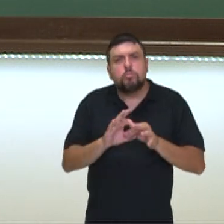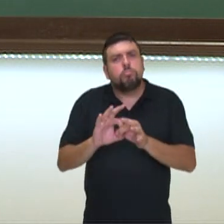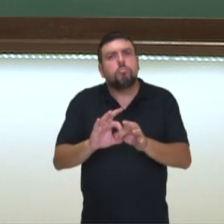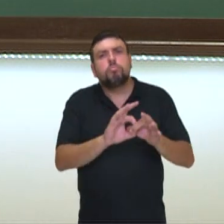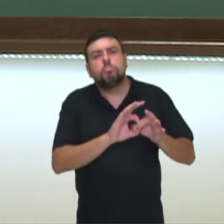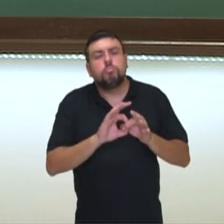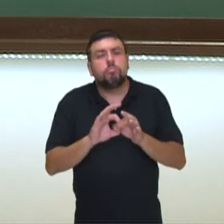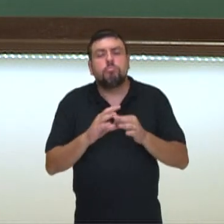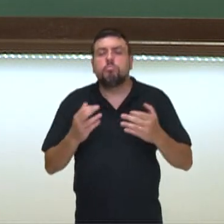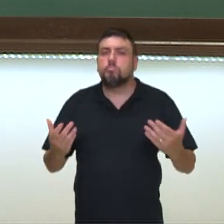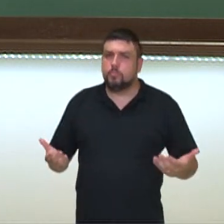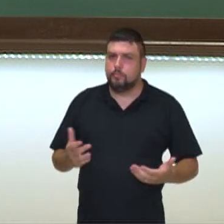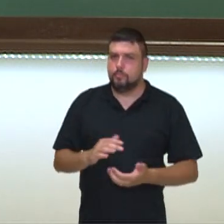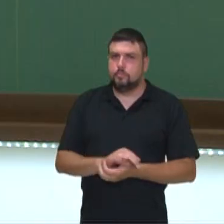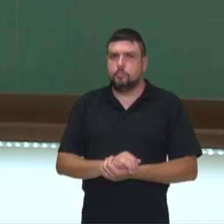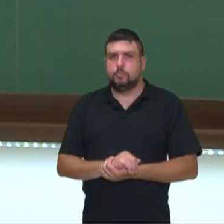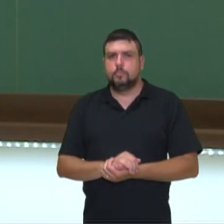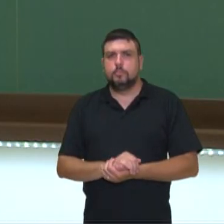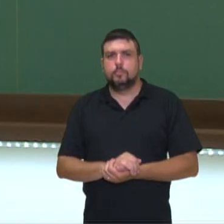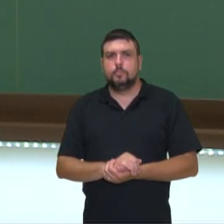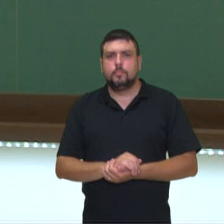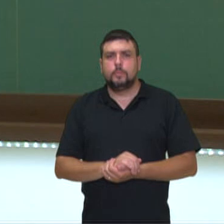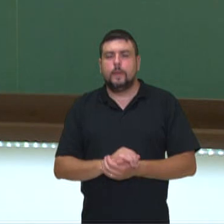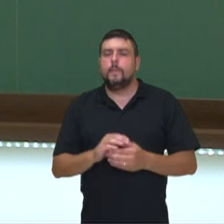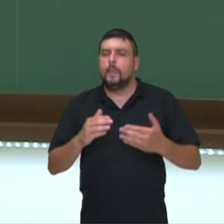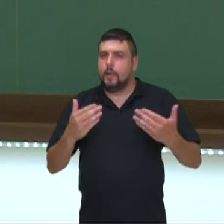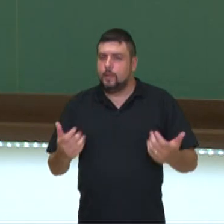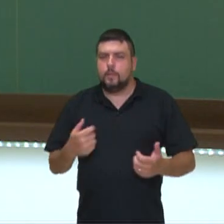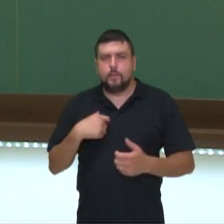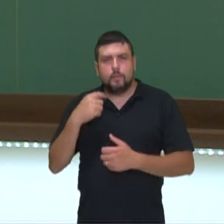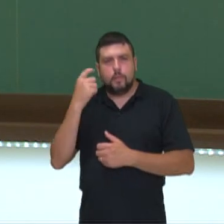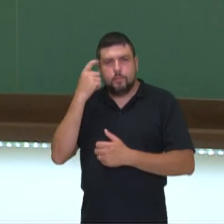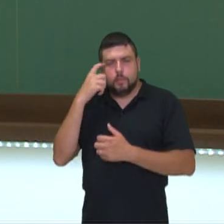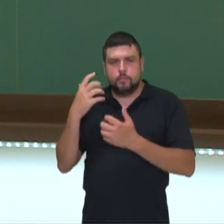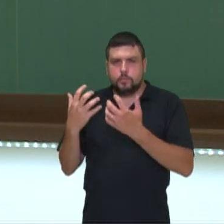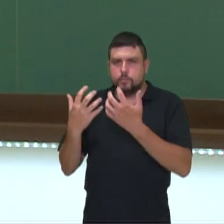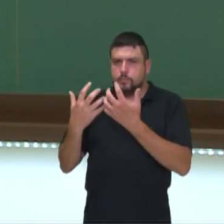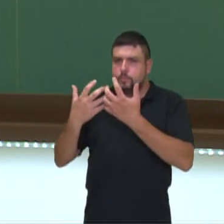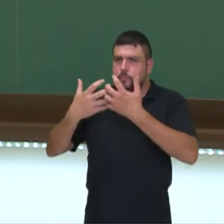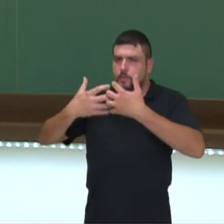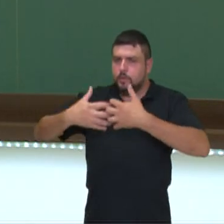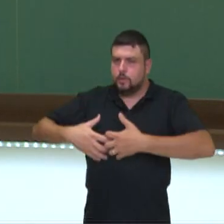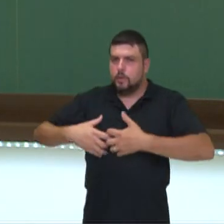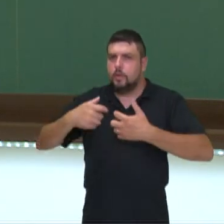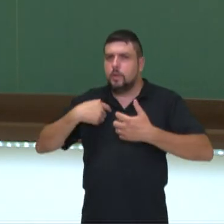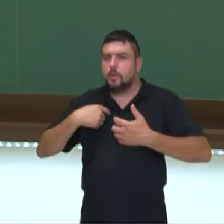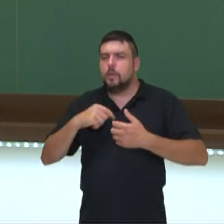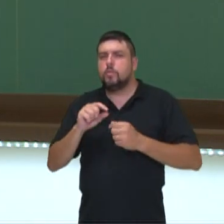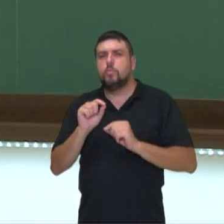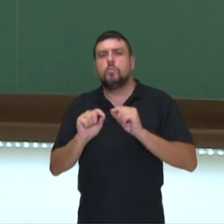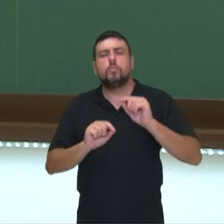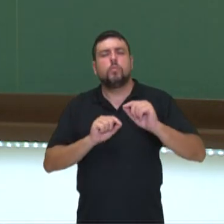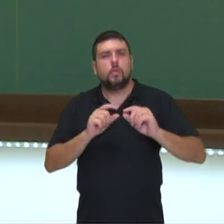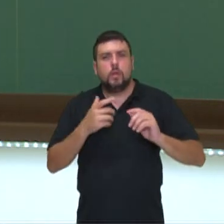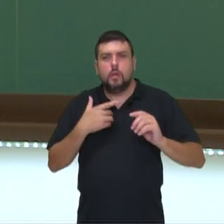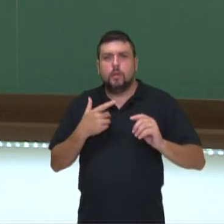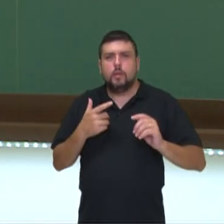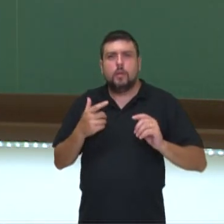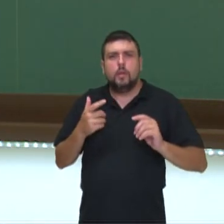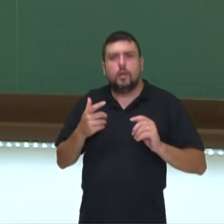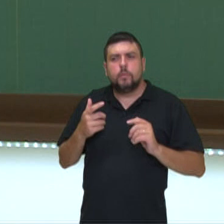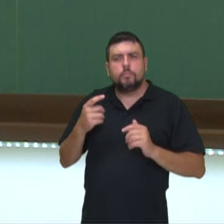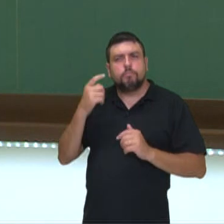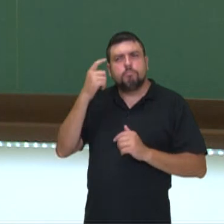né? Muito bem, então essas reflexões nos levam a questionar, né, o que nós